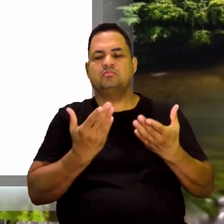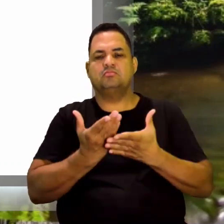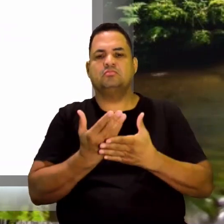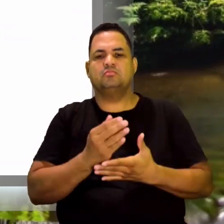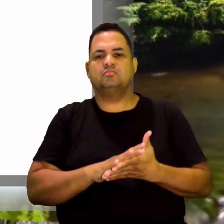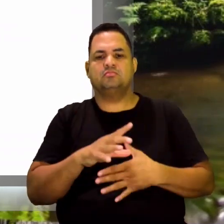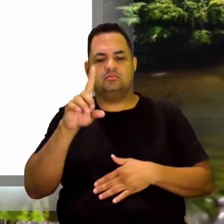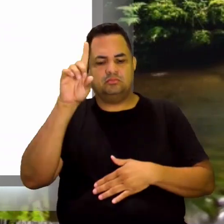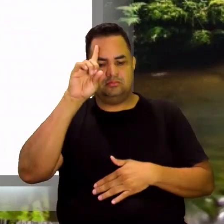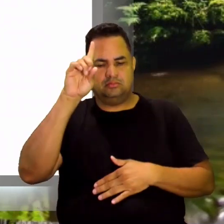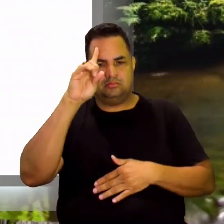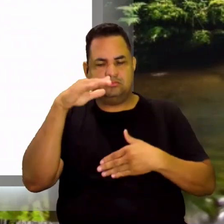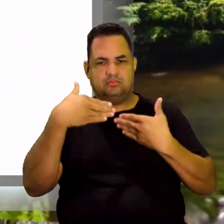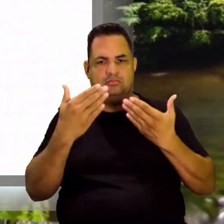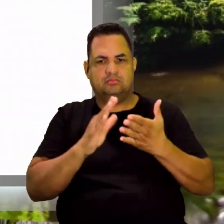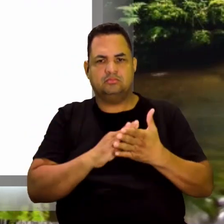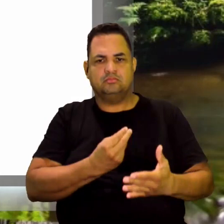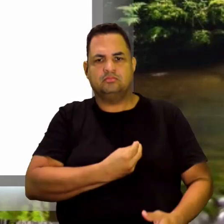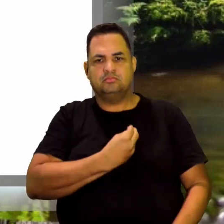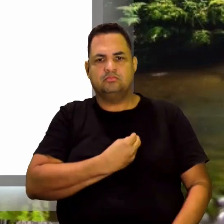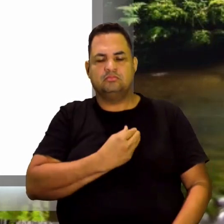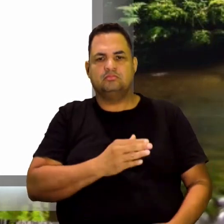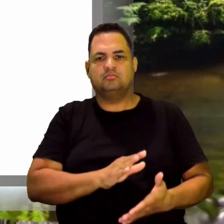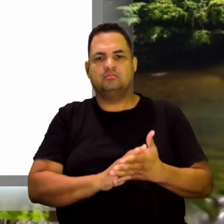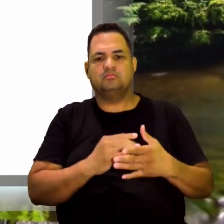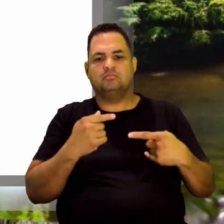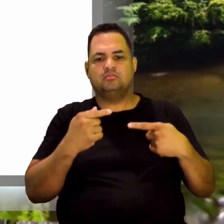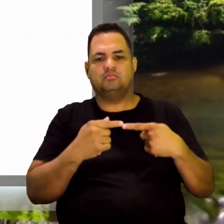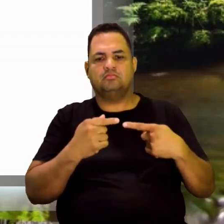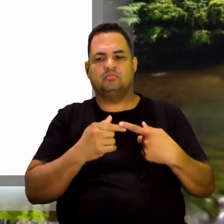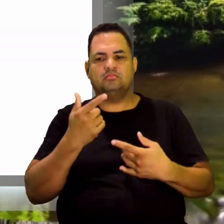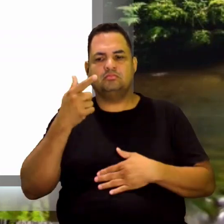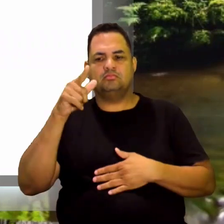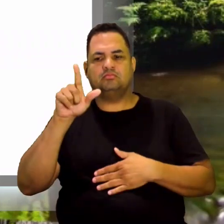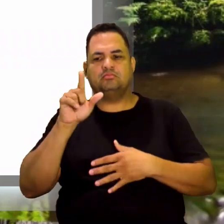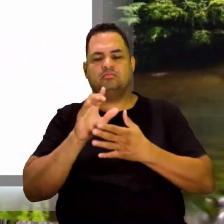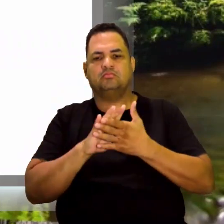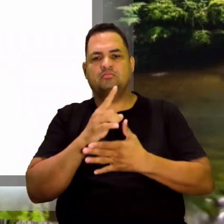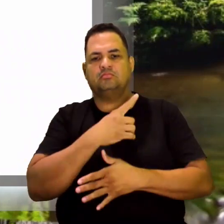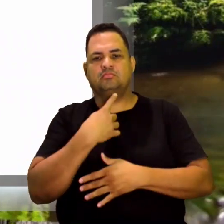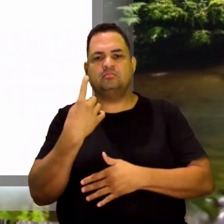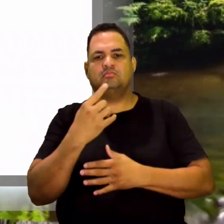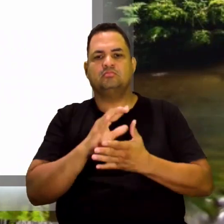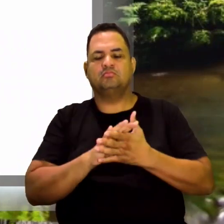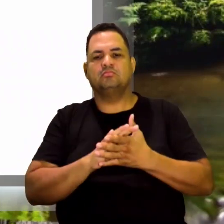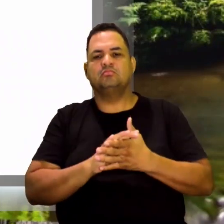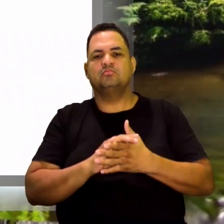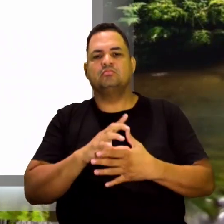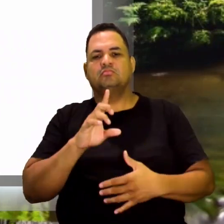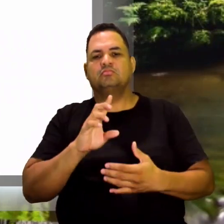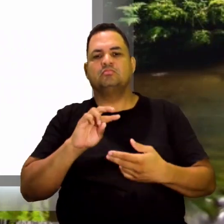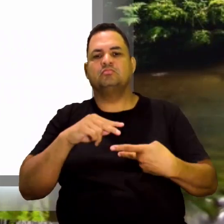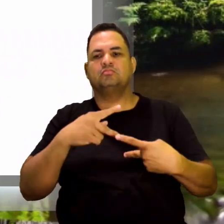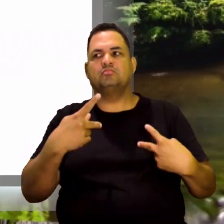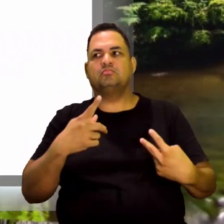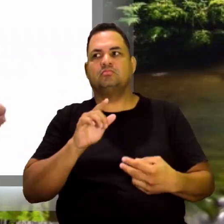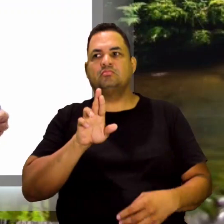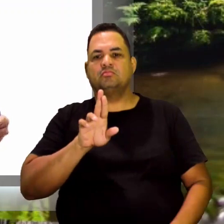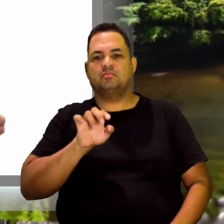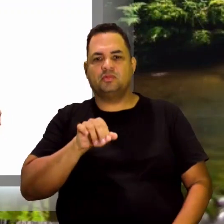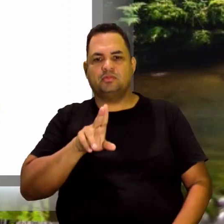dia é uma coisa muito, muito presente. Então, tanto a recombinação de DNA, que a gente chama de DNA recombinante, quanto a questão